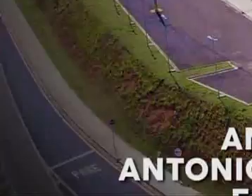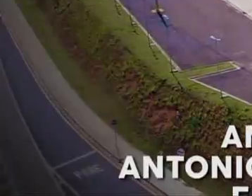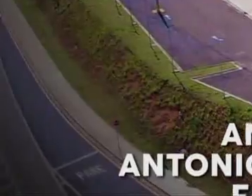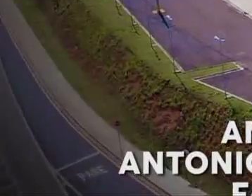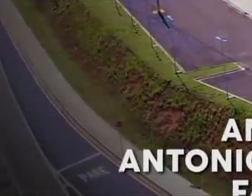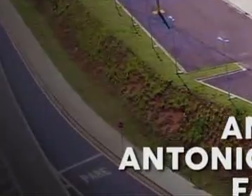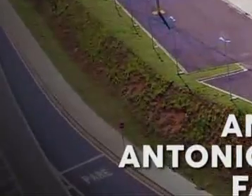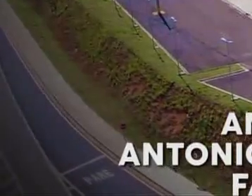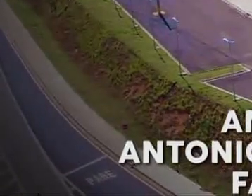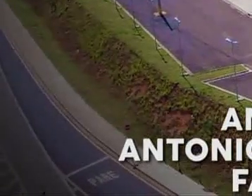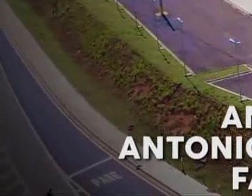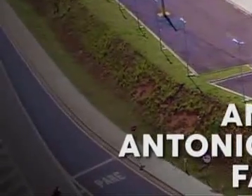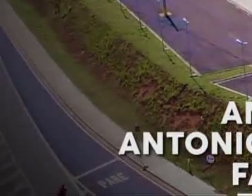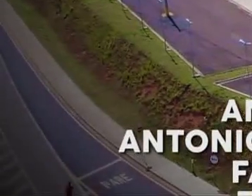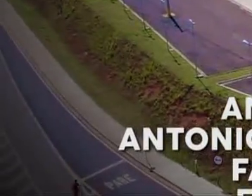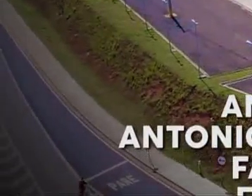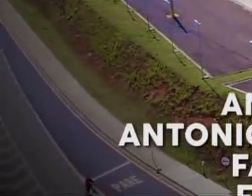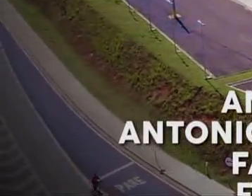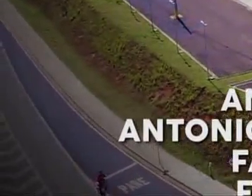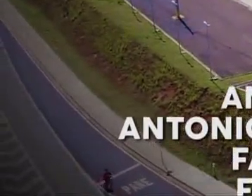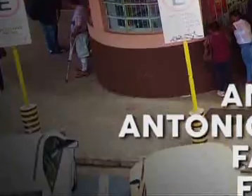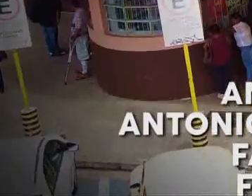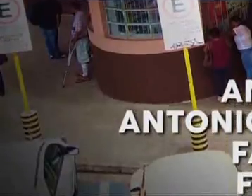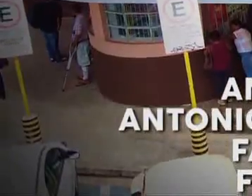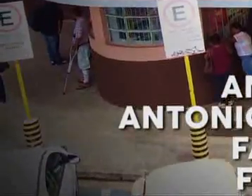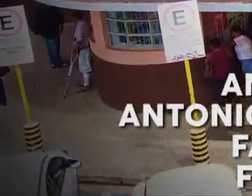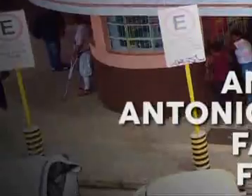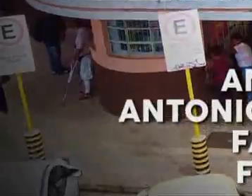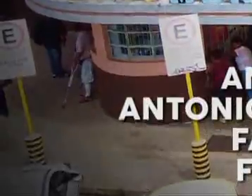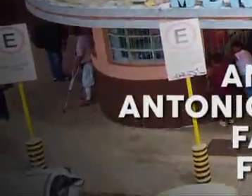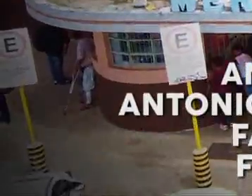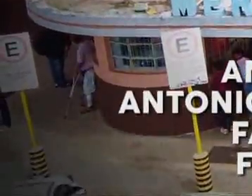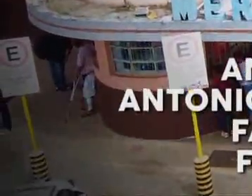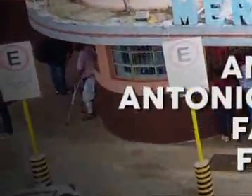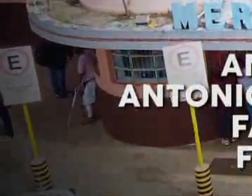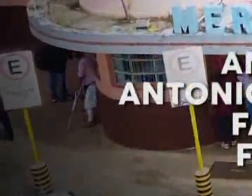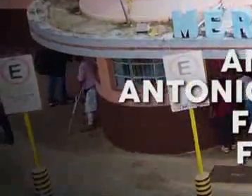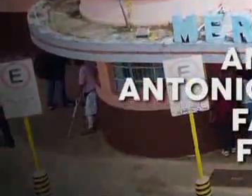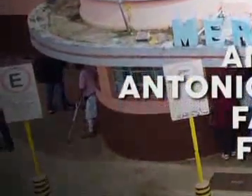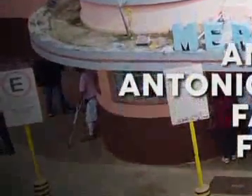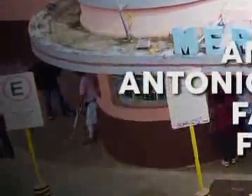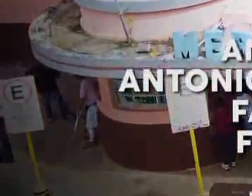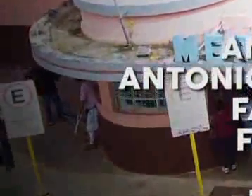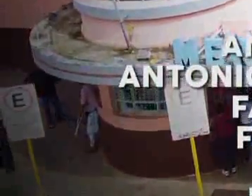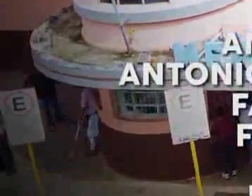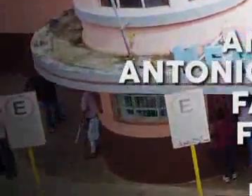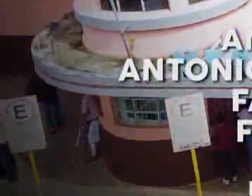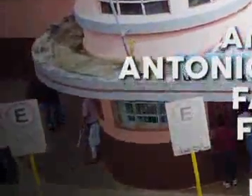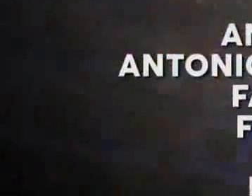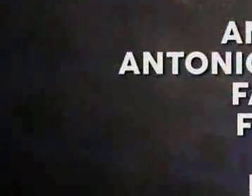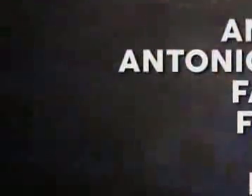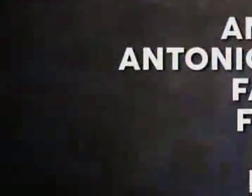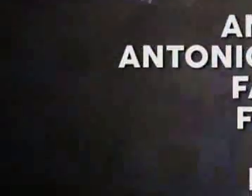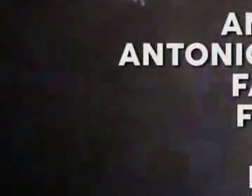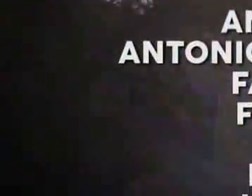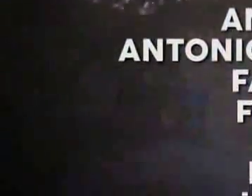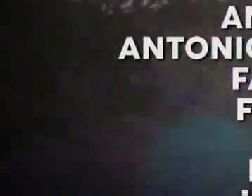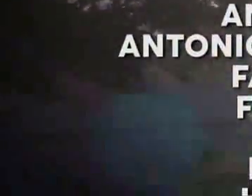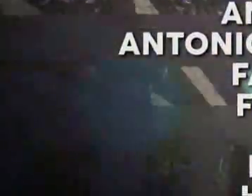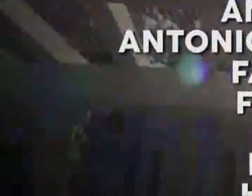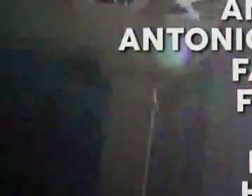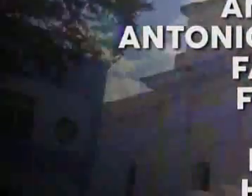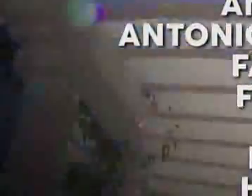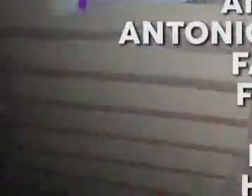Brasil, um sonho intenso, um raio vivo, de amor e de esperança, a terra desce, sem